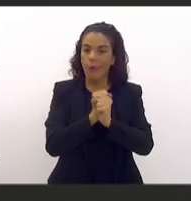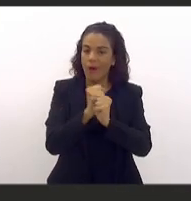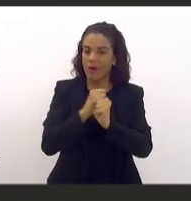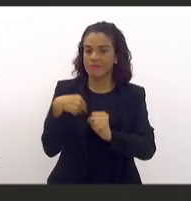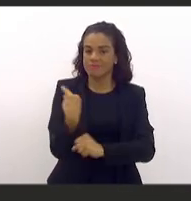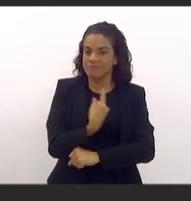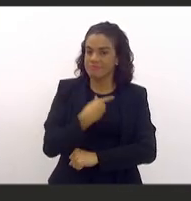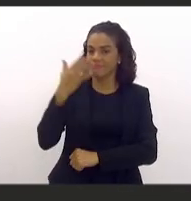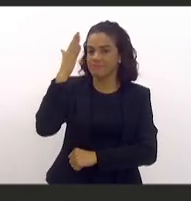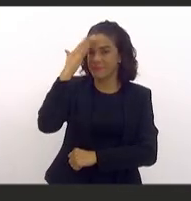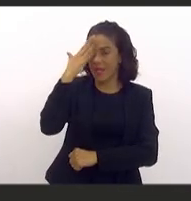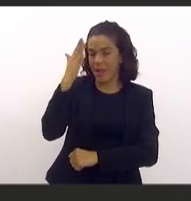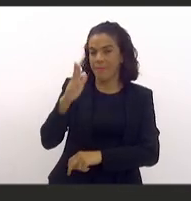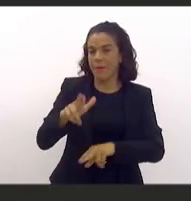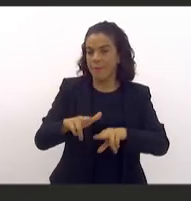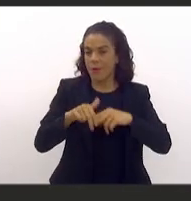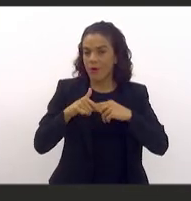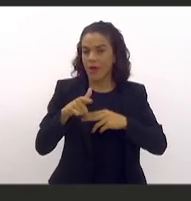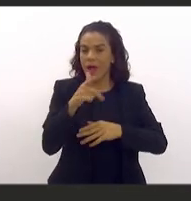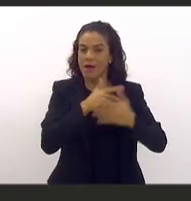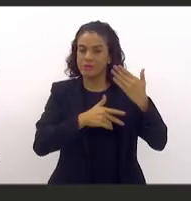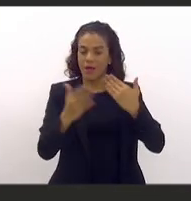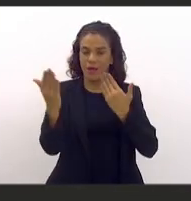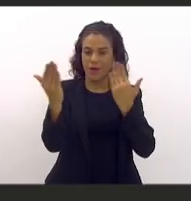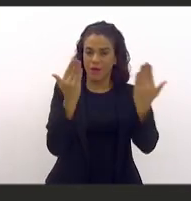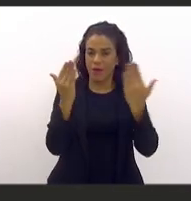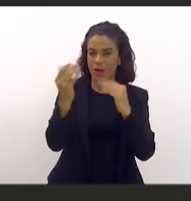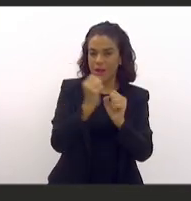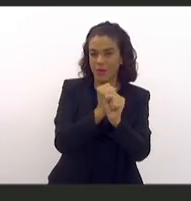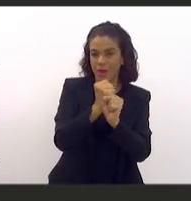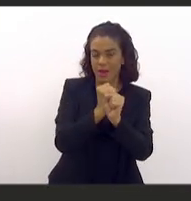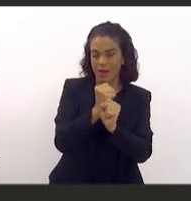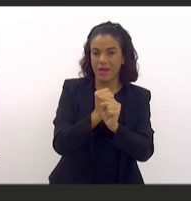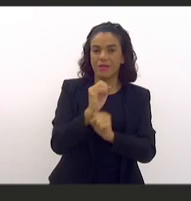sabe, baseado em outros anos eleitorais,